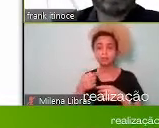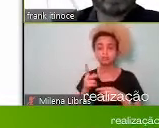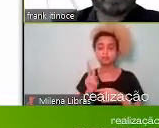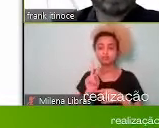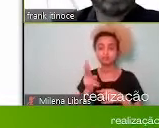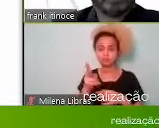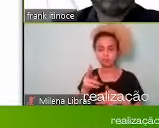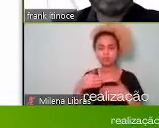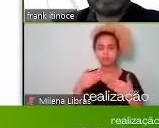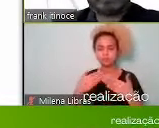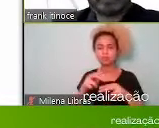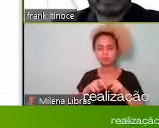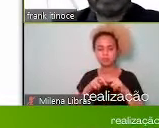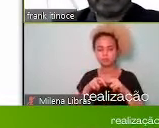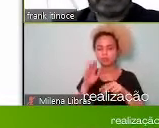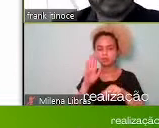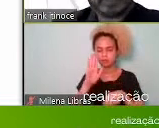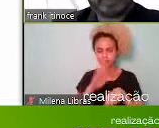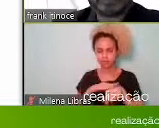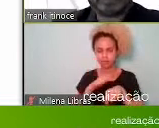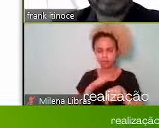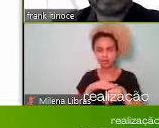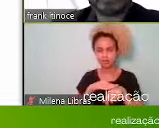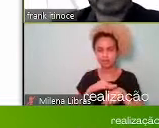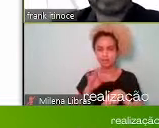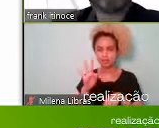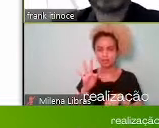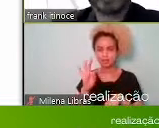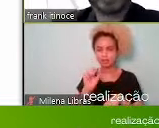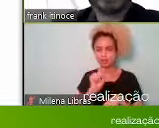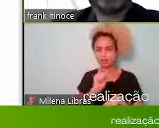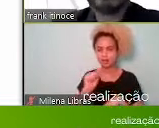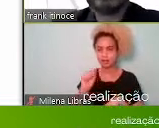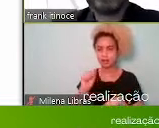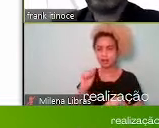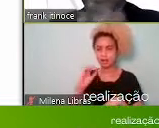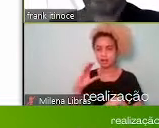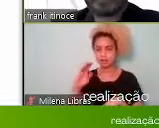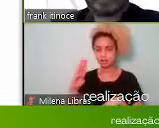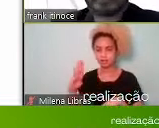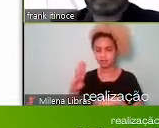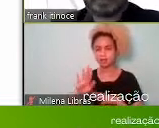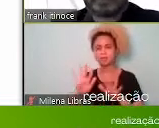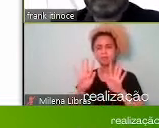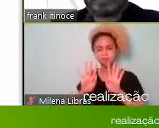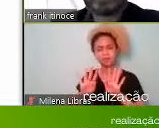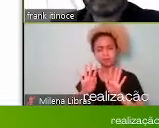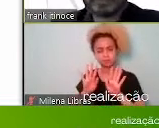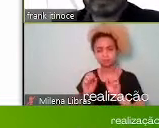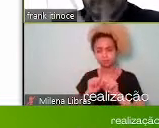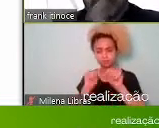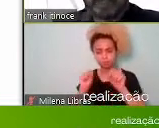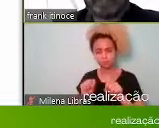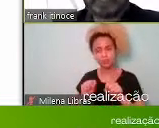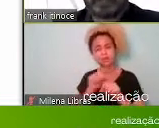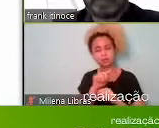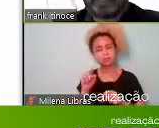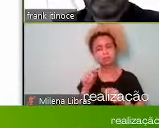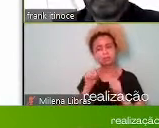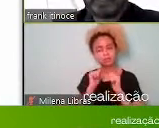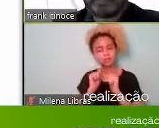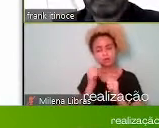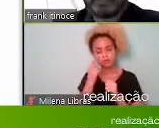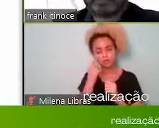termo de autorização. Mas ele é muito difícil. Na verdade, quem já tinha que usar, já usou, né? Então, mas enfim, está aqui no sistema. Depois vocês podem olhar com mais